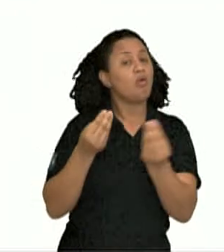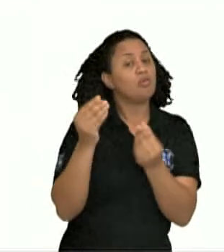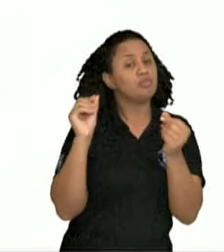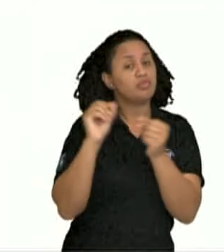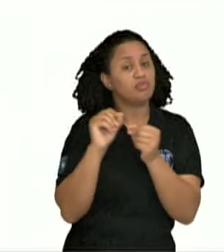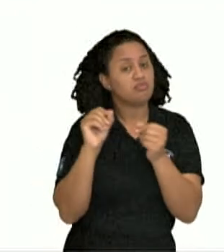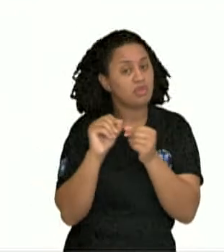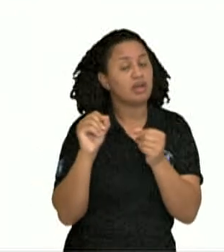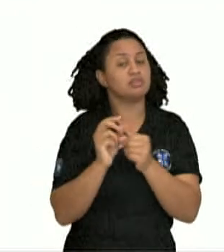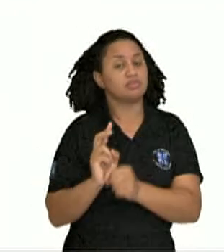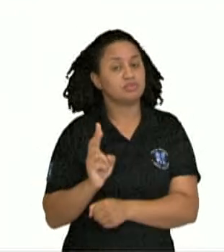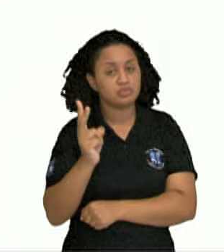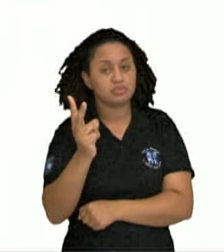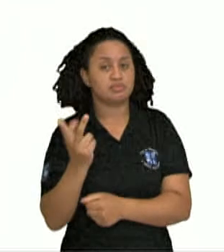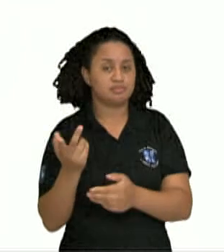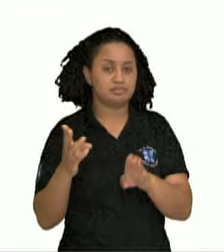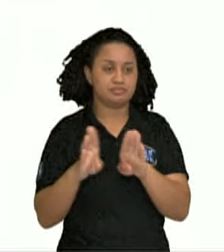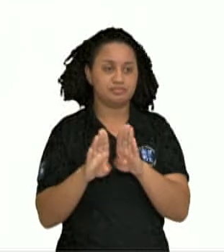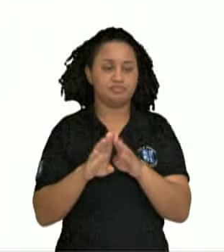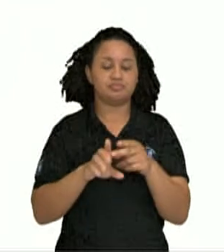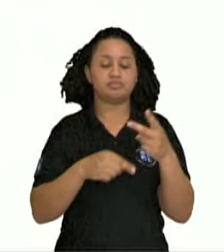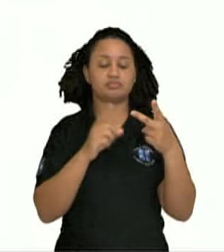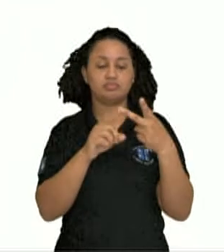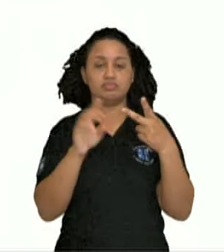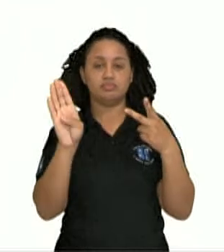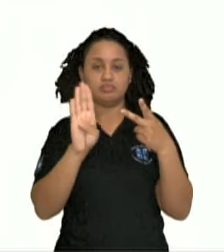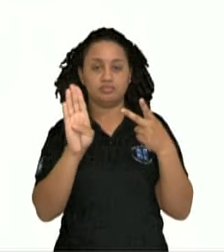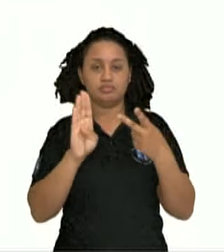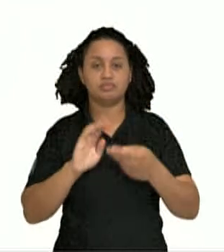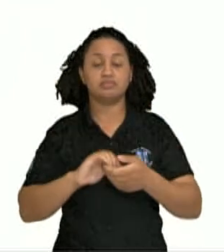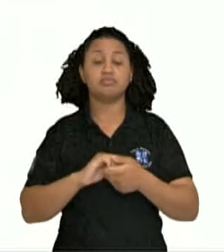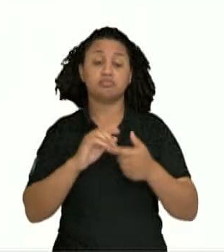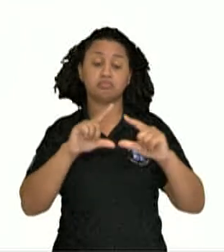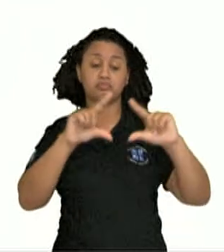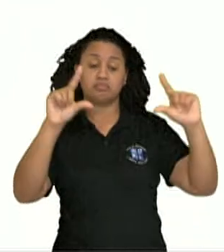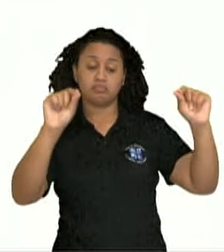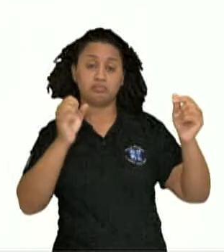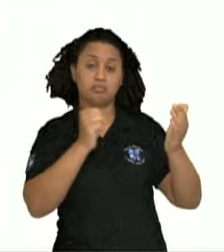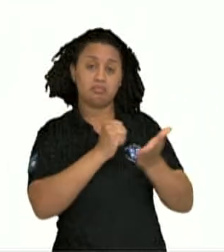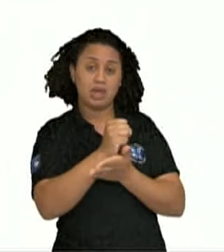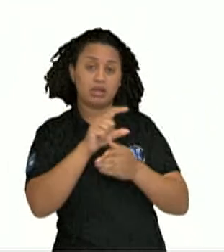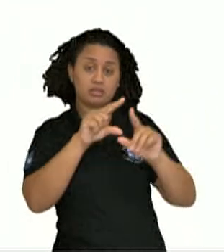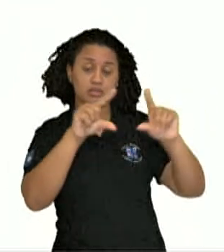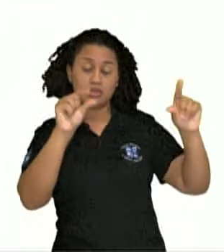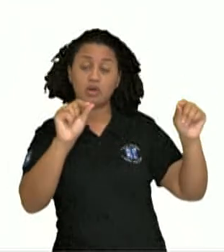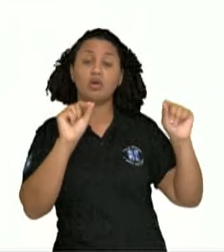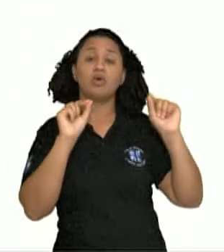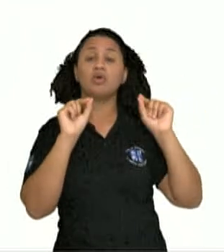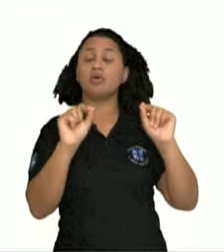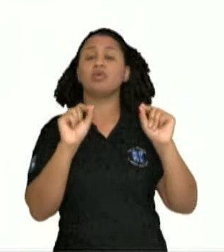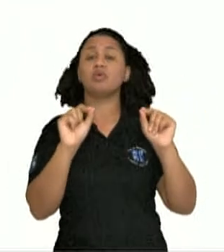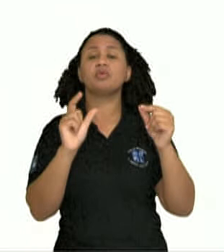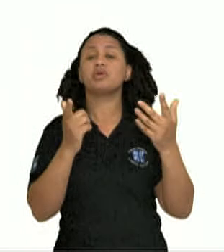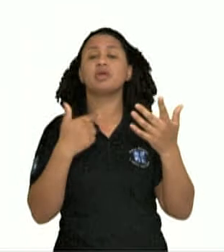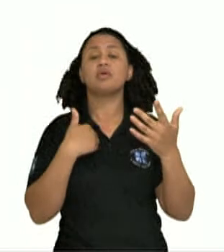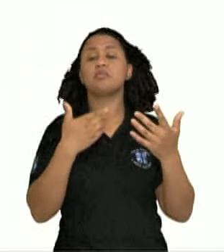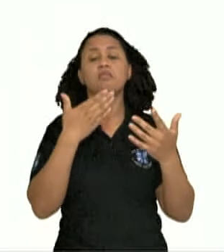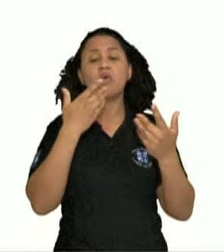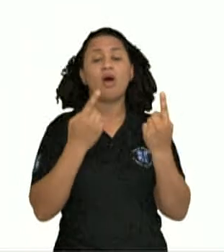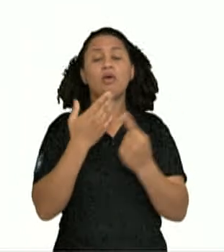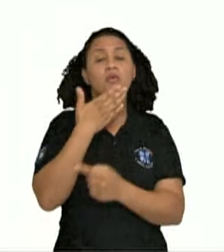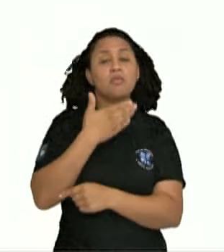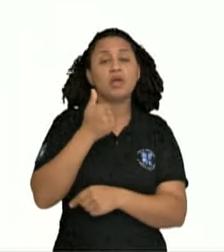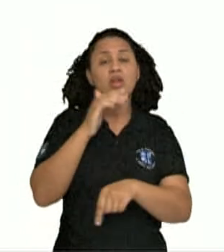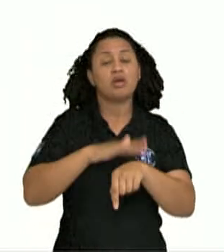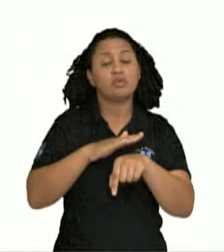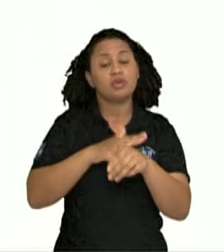para continuar, né? Letra B, de acordo com estes versos, qual é o melhor momento para